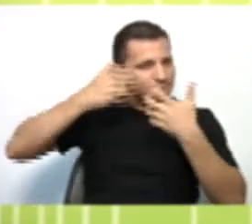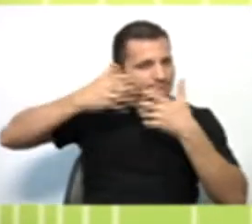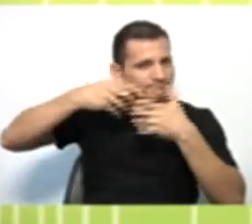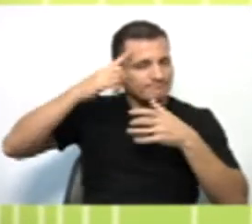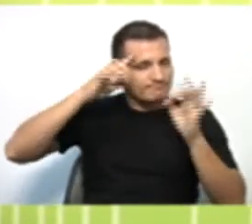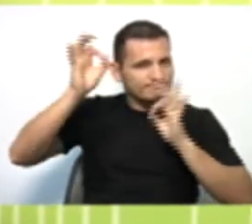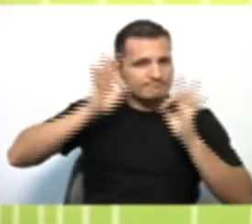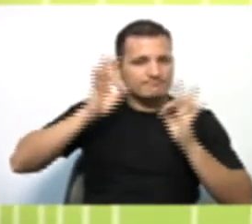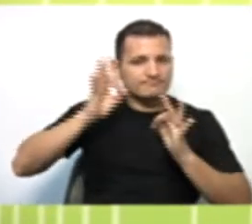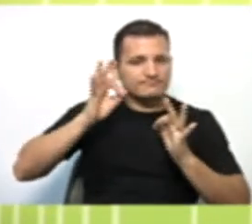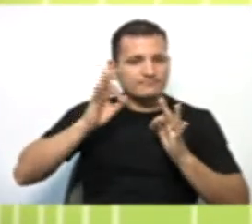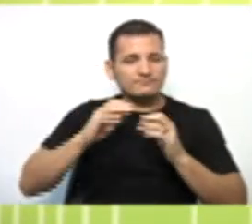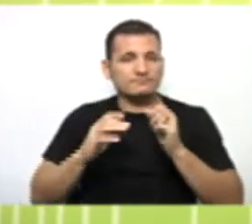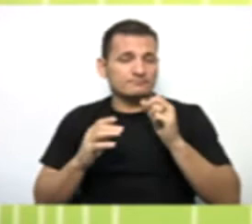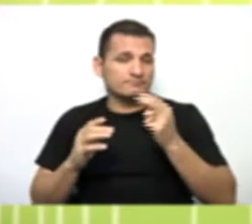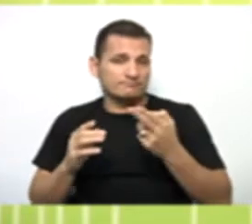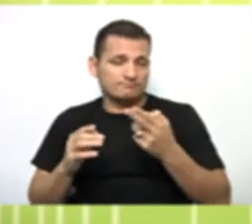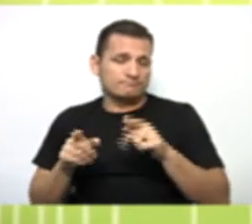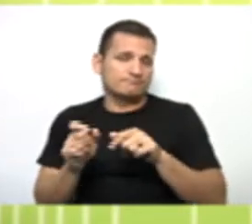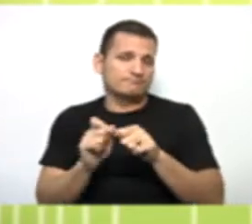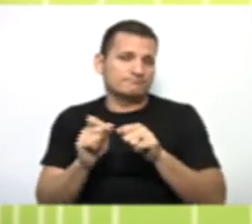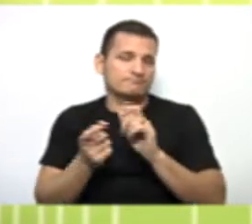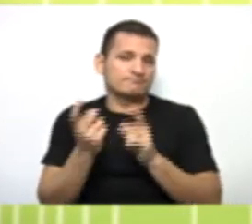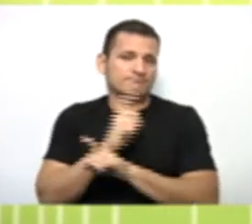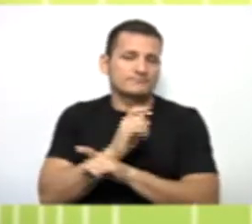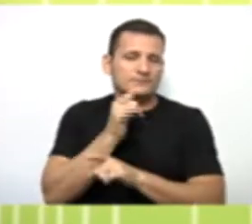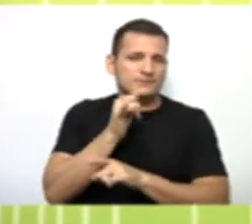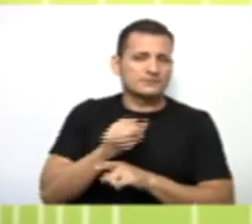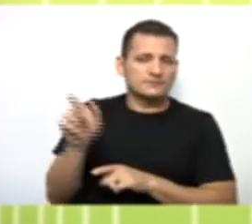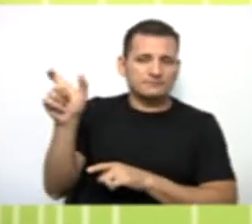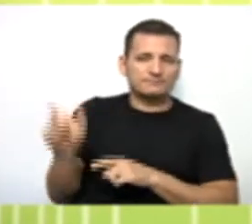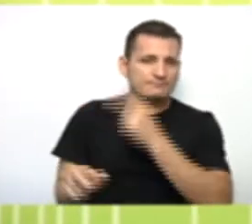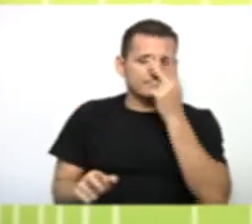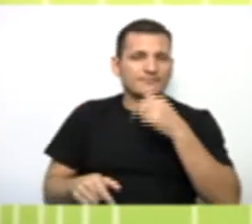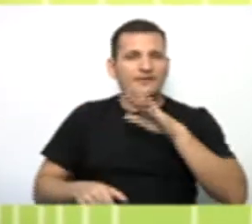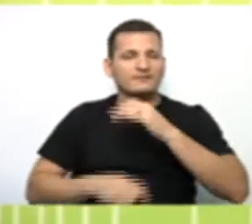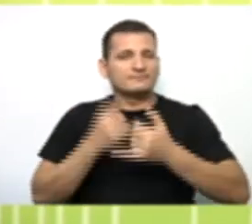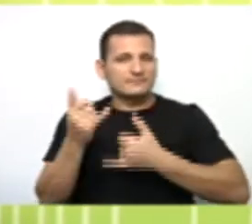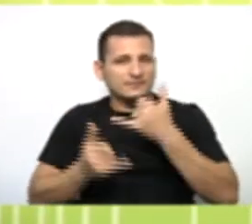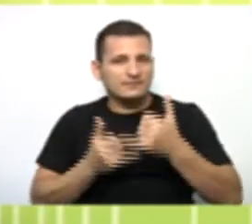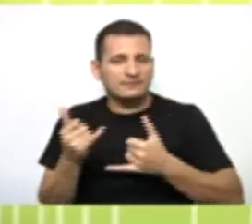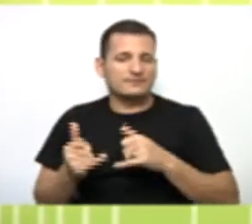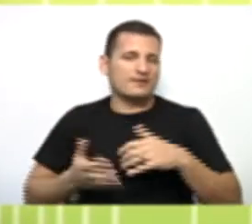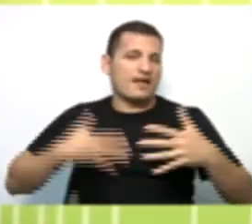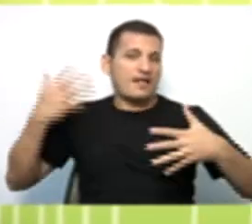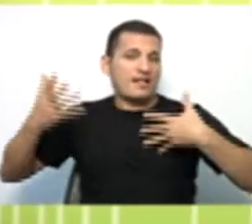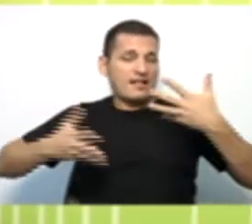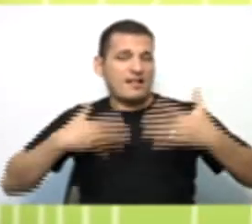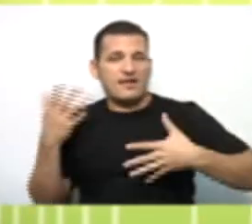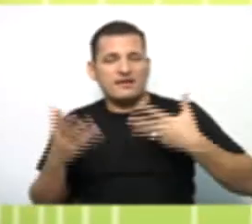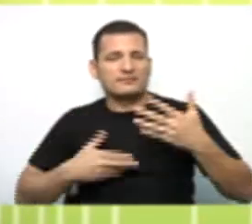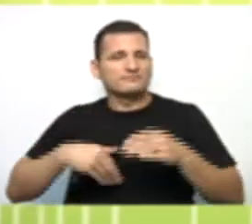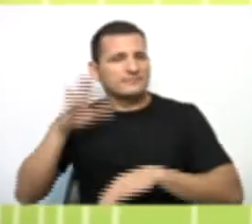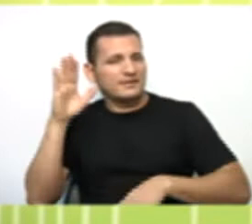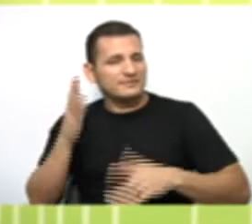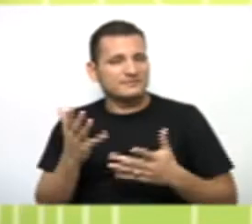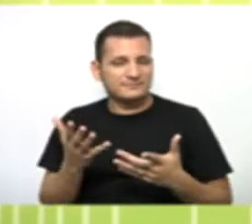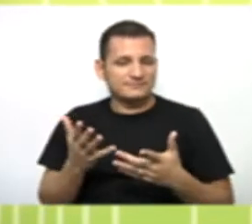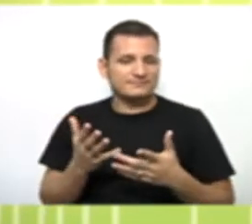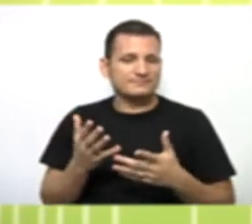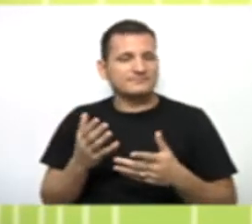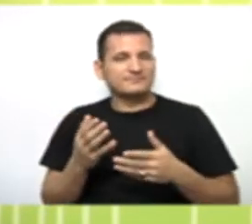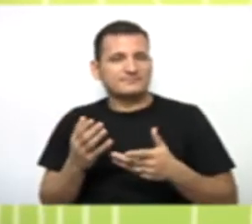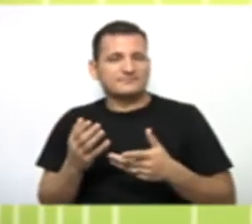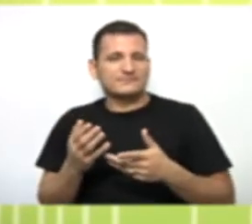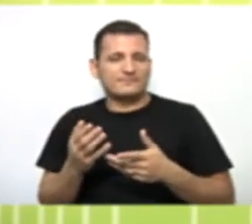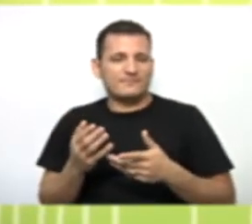isso. Ou então, já fazer o contrário. E se a pessoa for um pouco mais extrovertida, se for alegre, se for brincalhona, não é? Quiser um